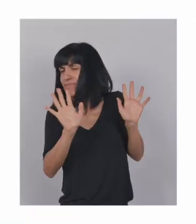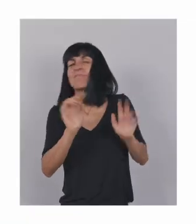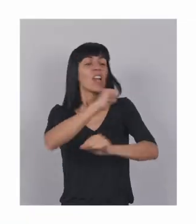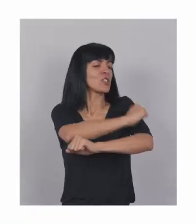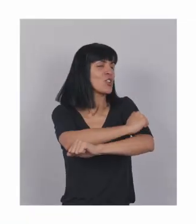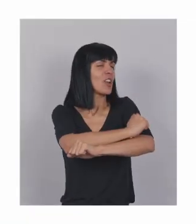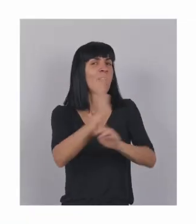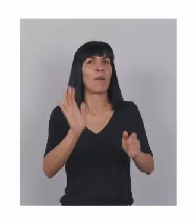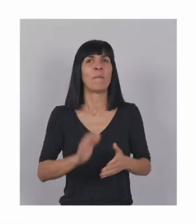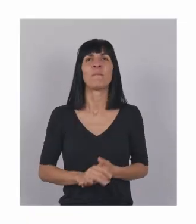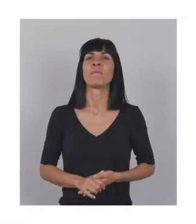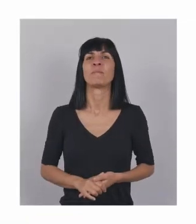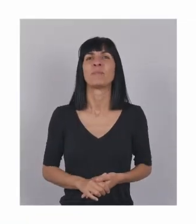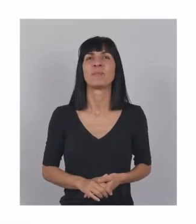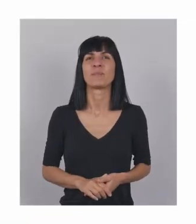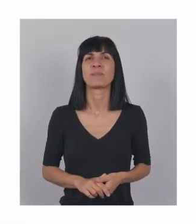Escondidinho